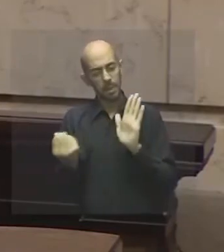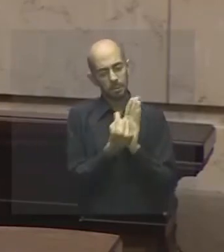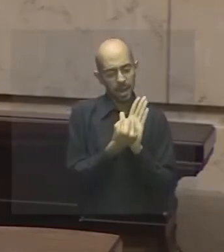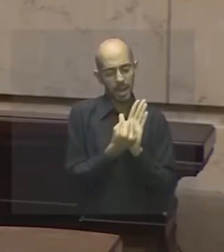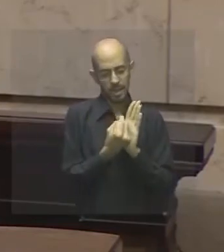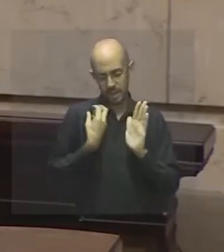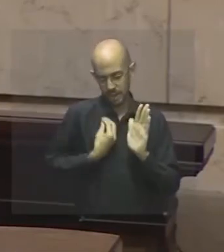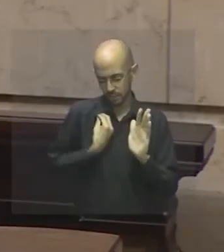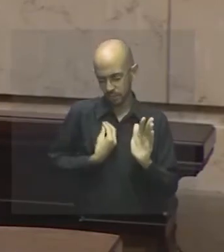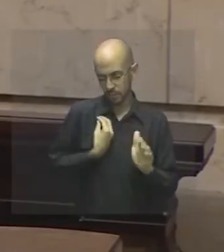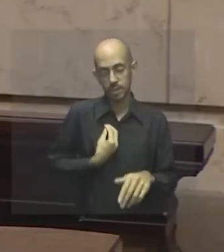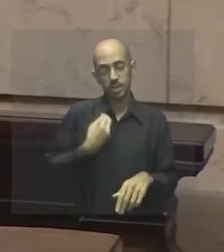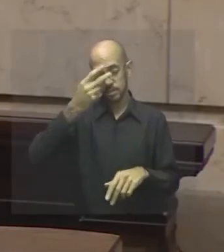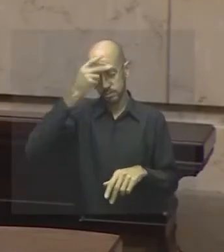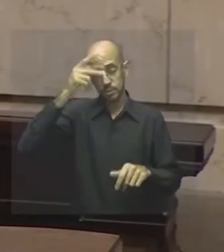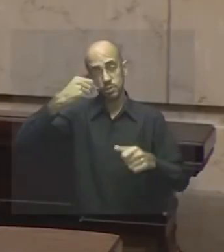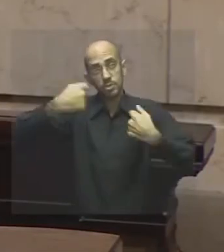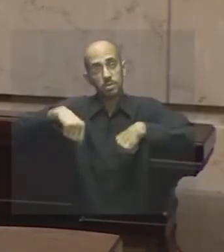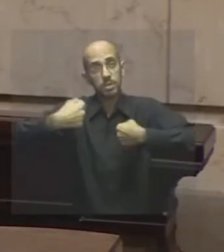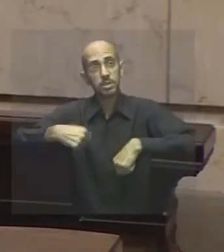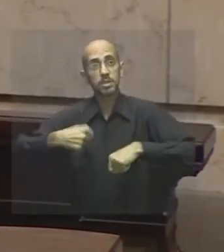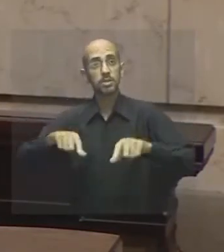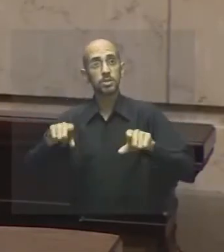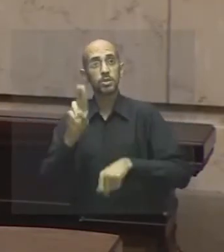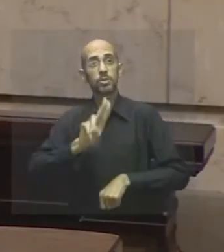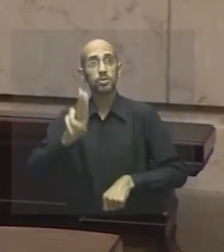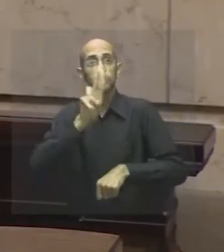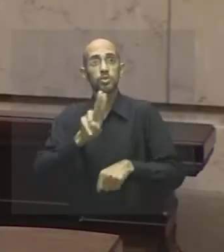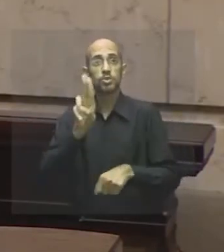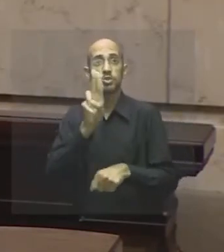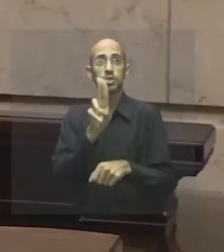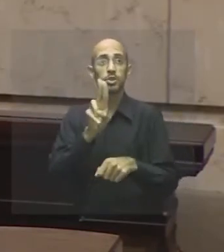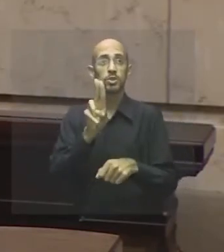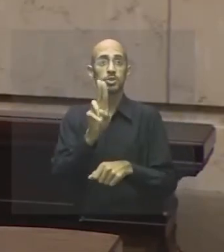mais precisam e daqueles que utilizam esse transporte todos os dias.